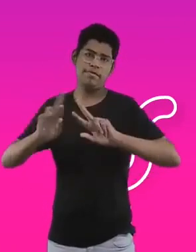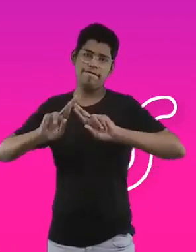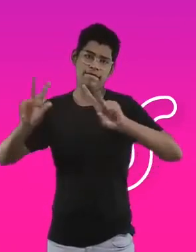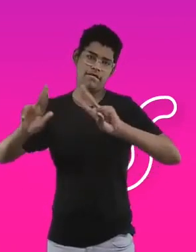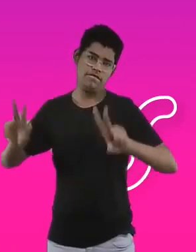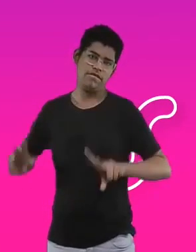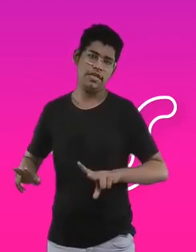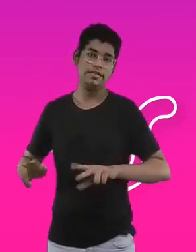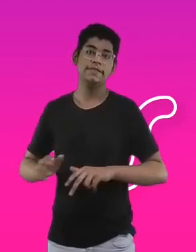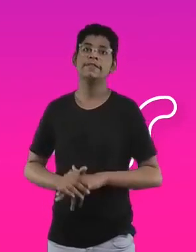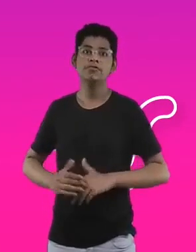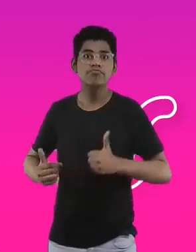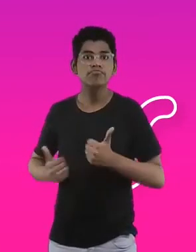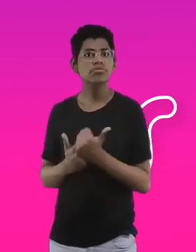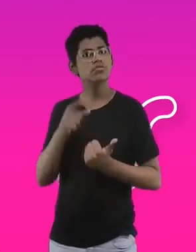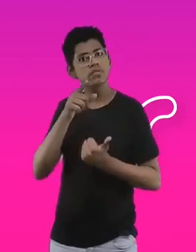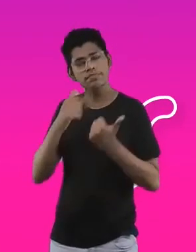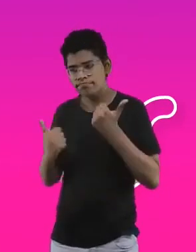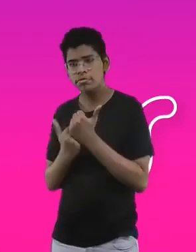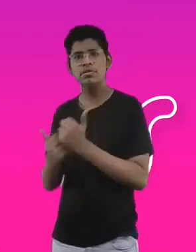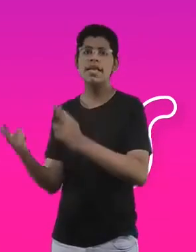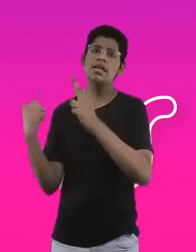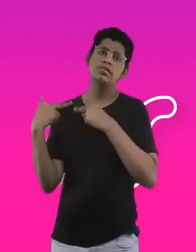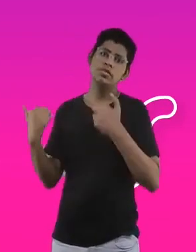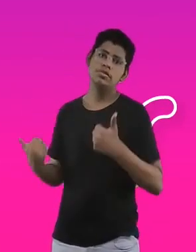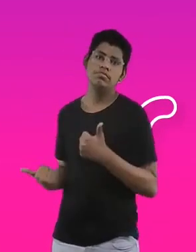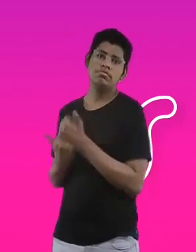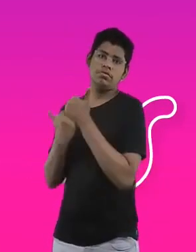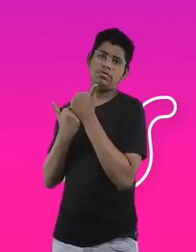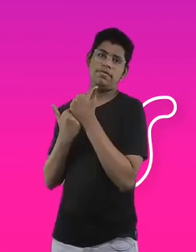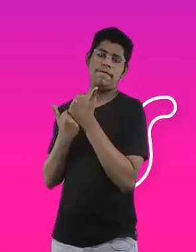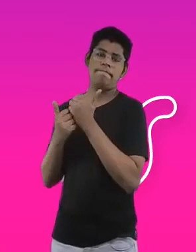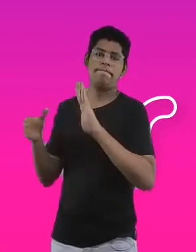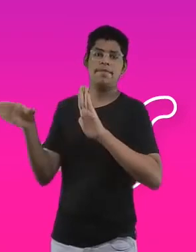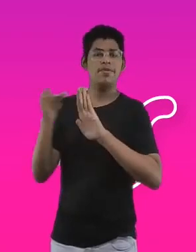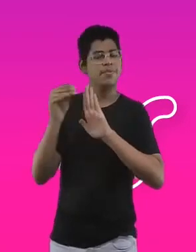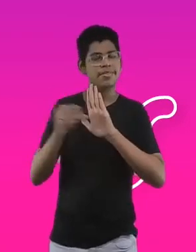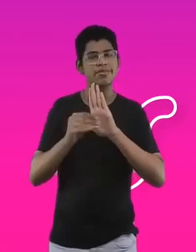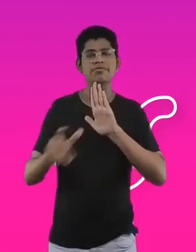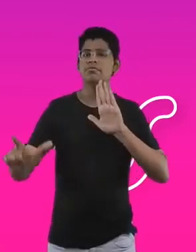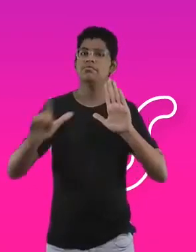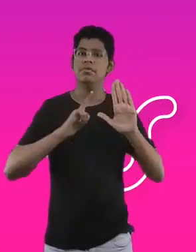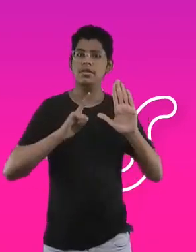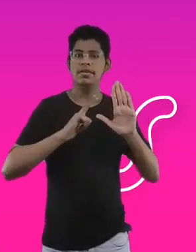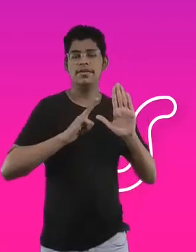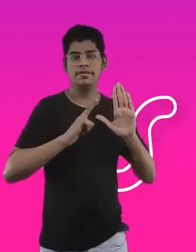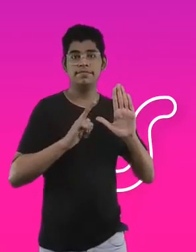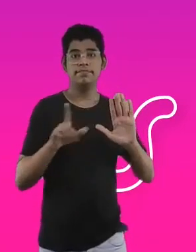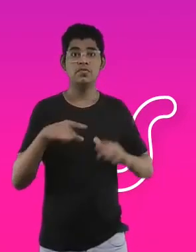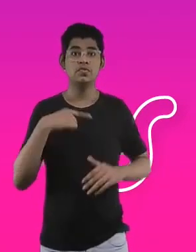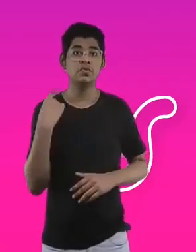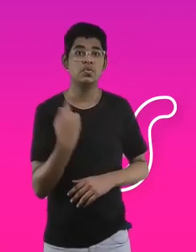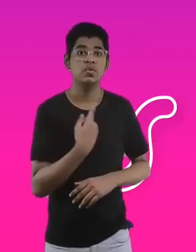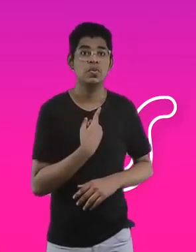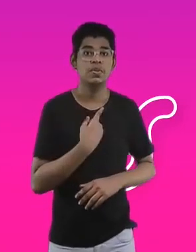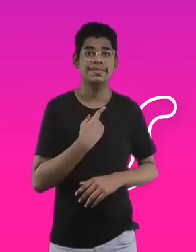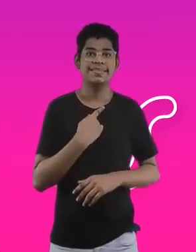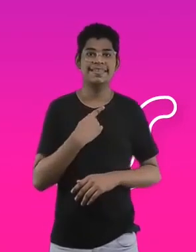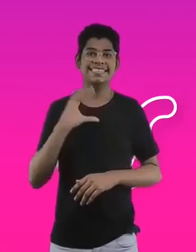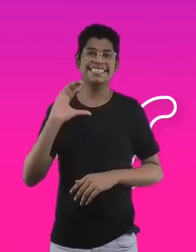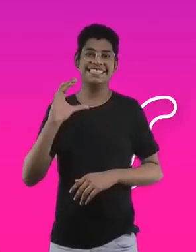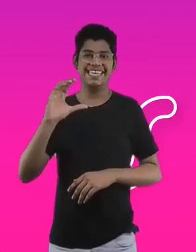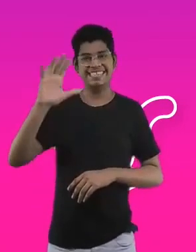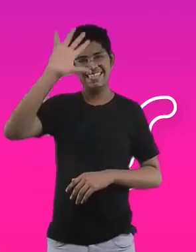esse acompanhamento, tem muito conteúdo. Nós não fazemos o afrofuturismo uma ilha, e sim uma roda que se expande,